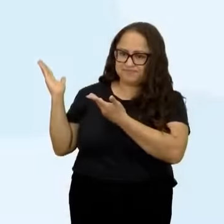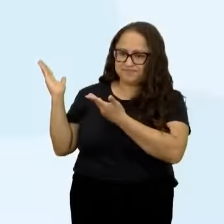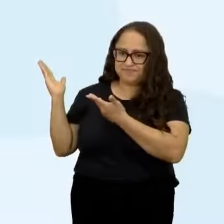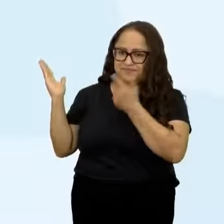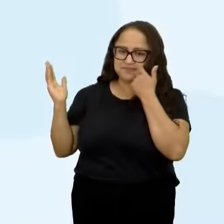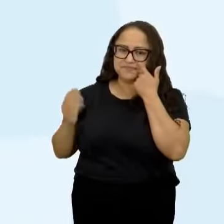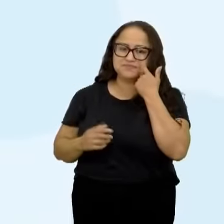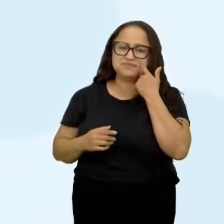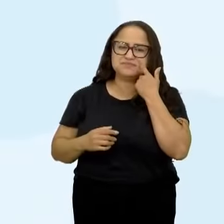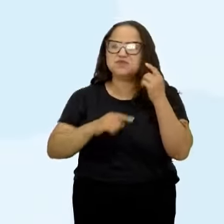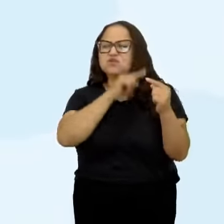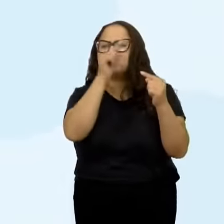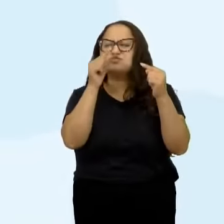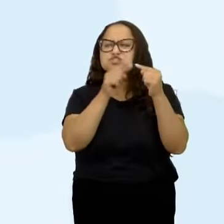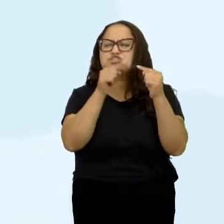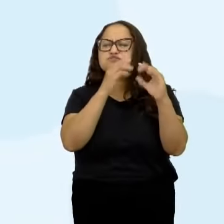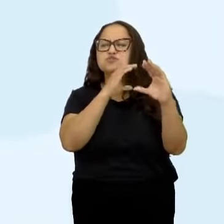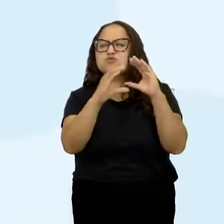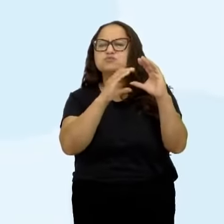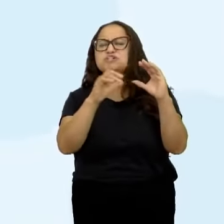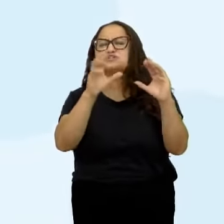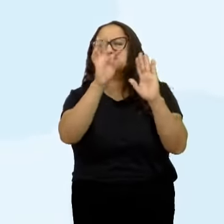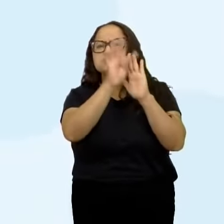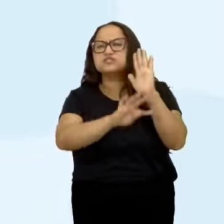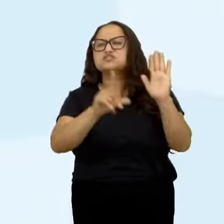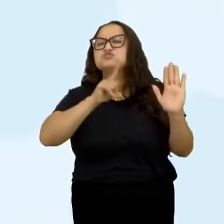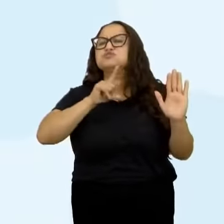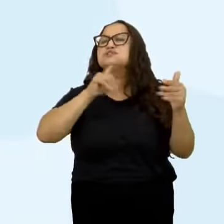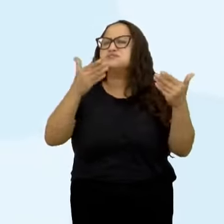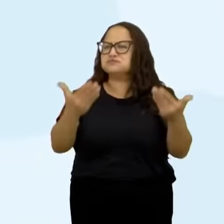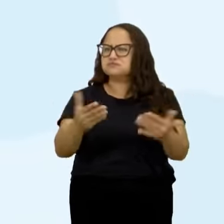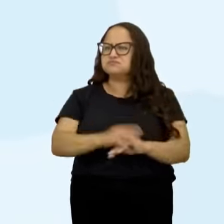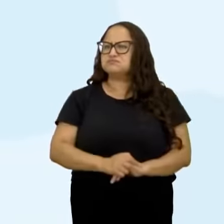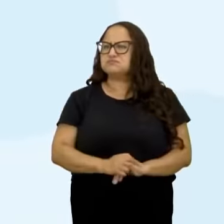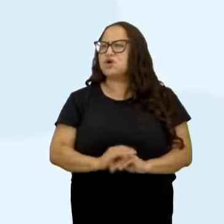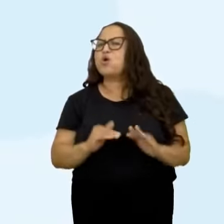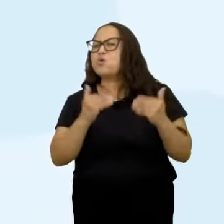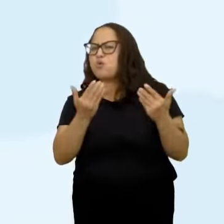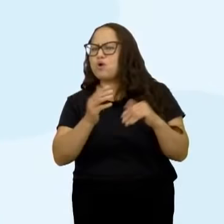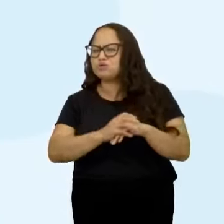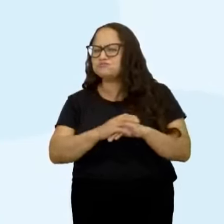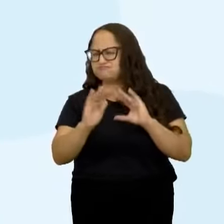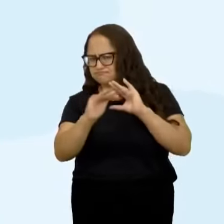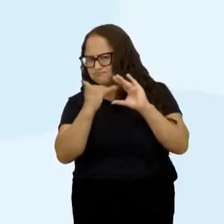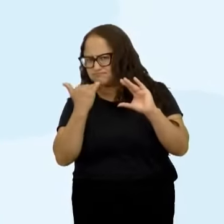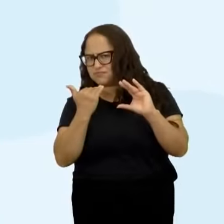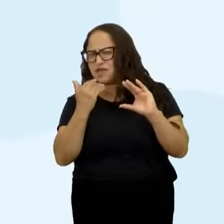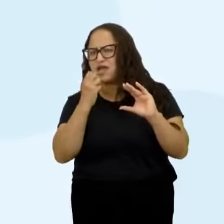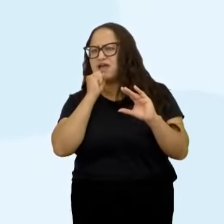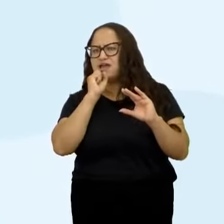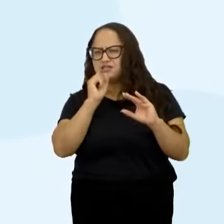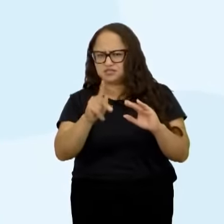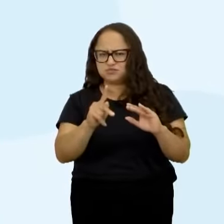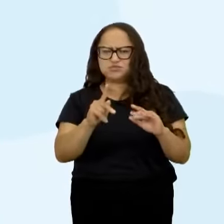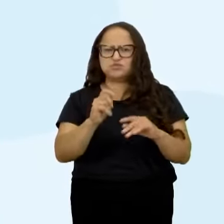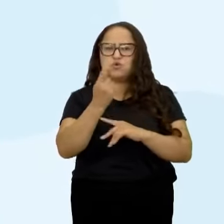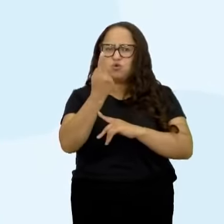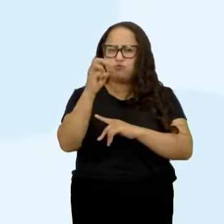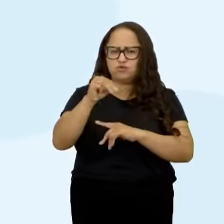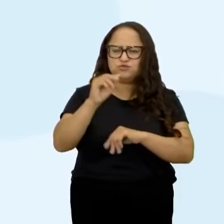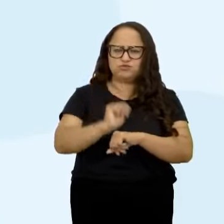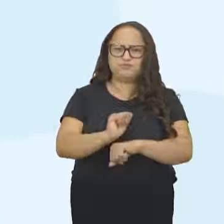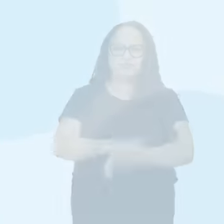a atividade aí na terra Qual é o objetivo comunicativo do texto manda para gente a resposta e um minuto a gente